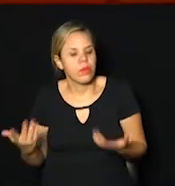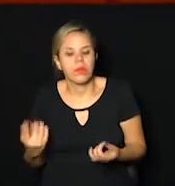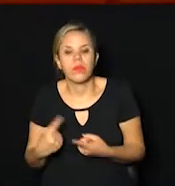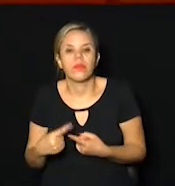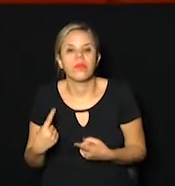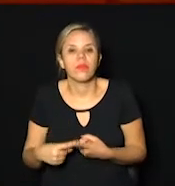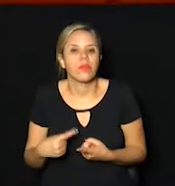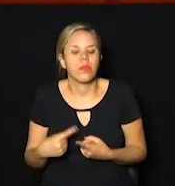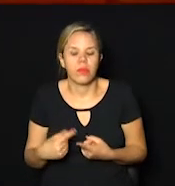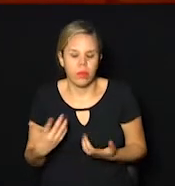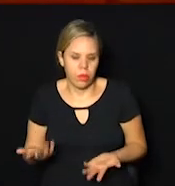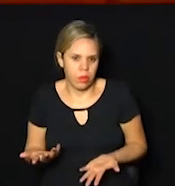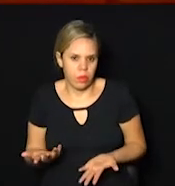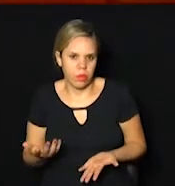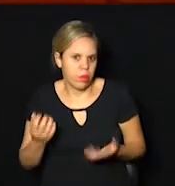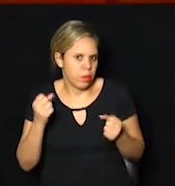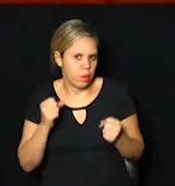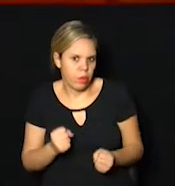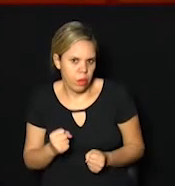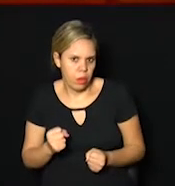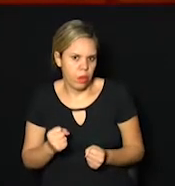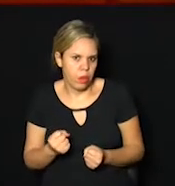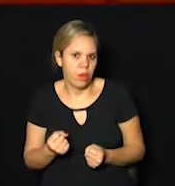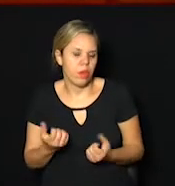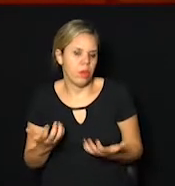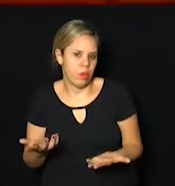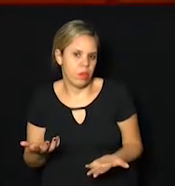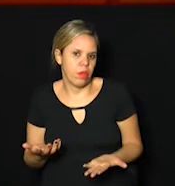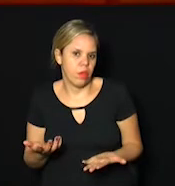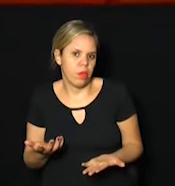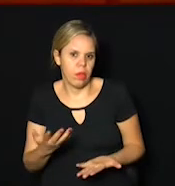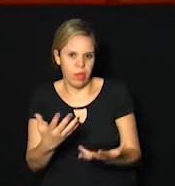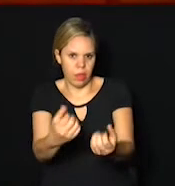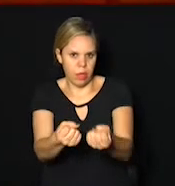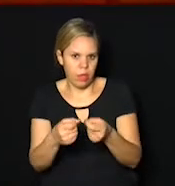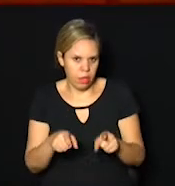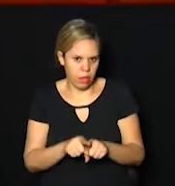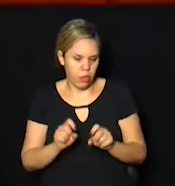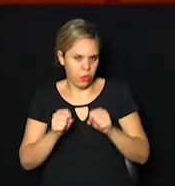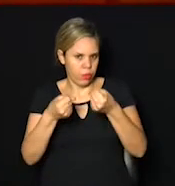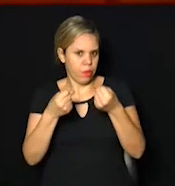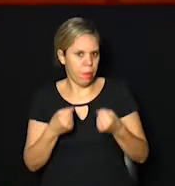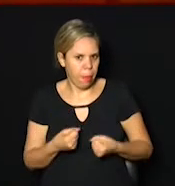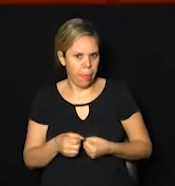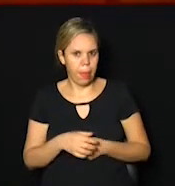que eles poderiam adotar, defender,